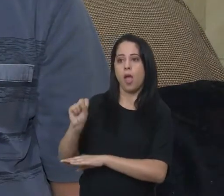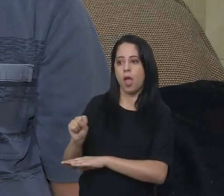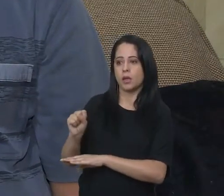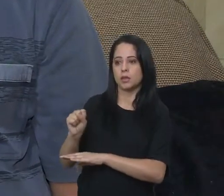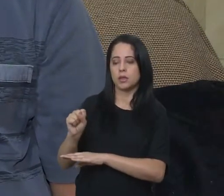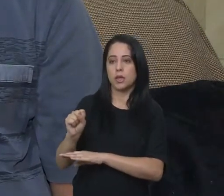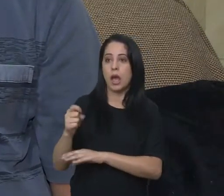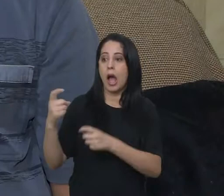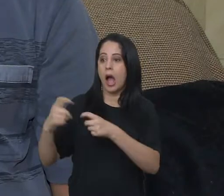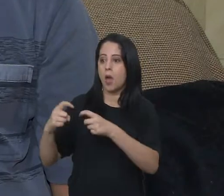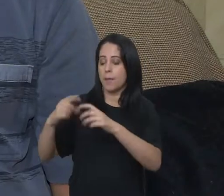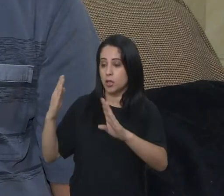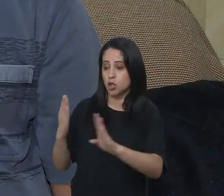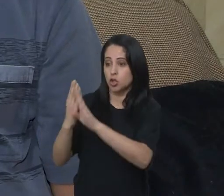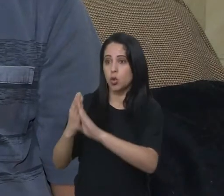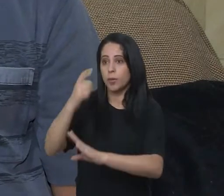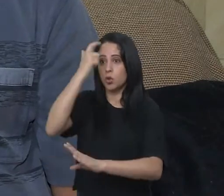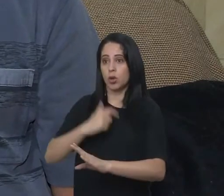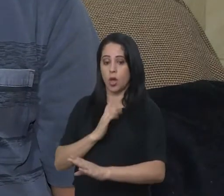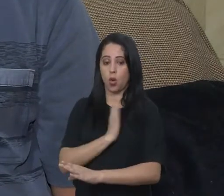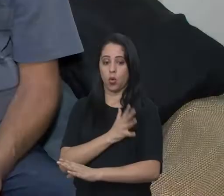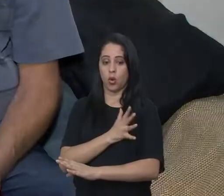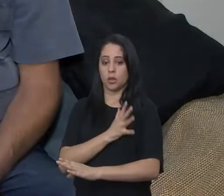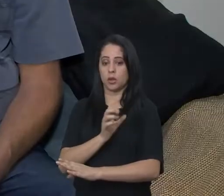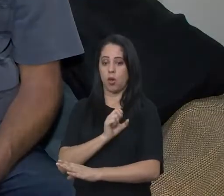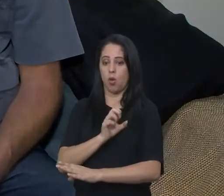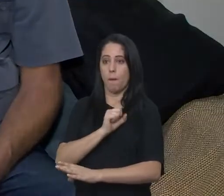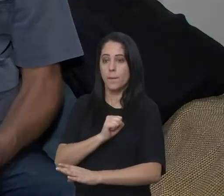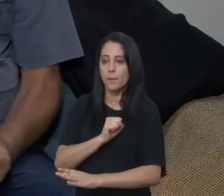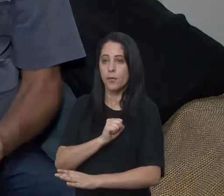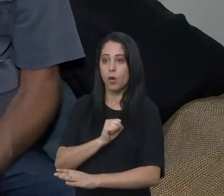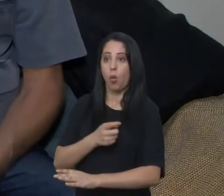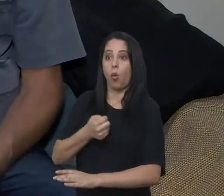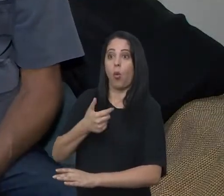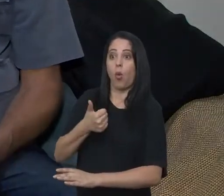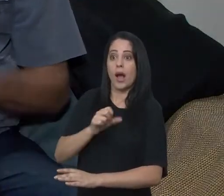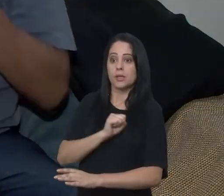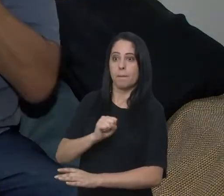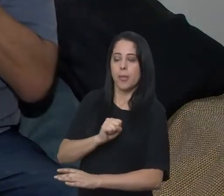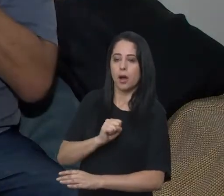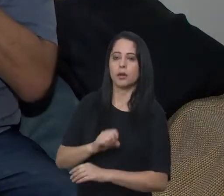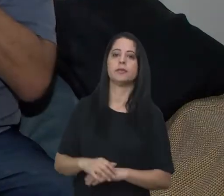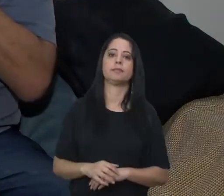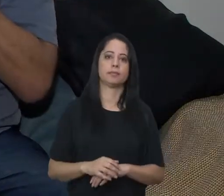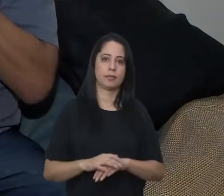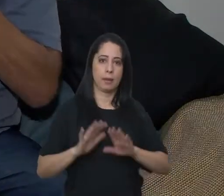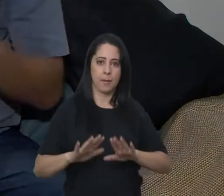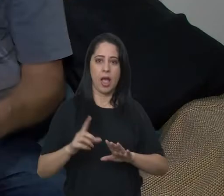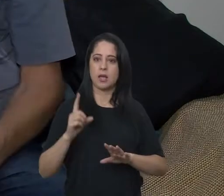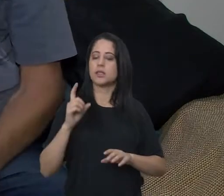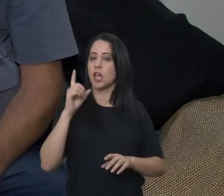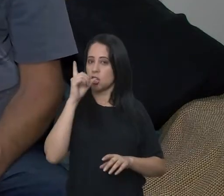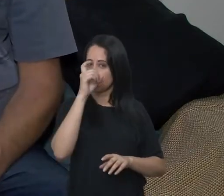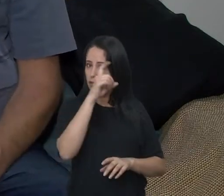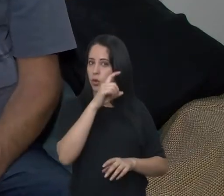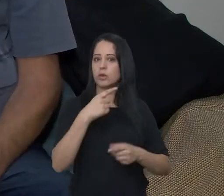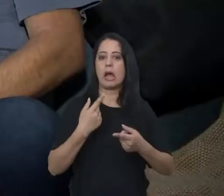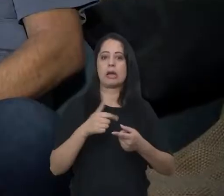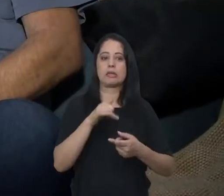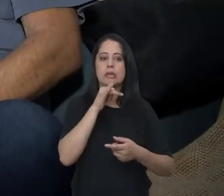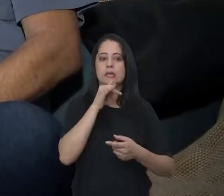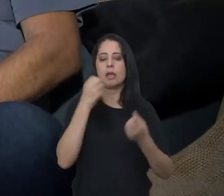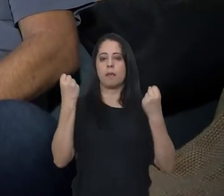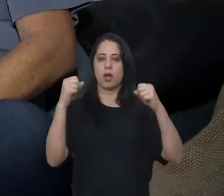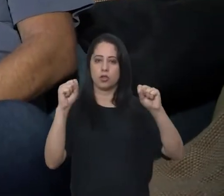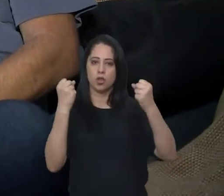os médicos detectaram que eu estava infartado. As dificuldades existem para trabalhar, praticar exercícios físicos e